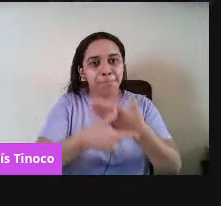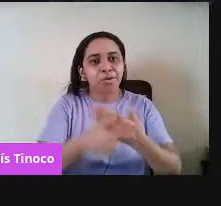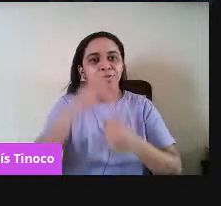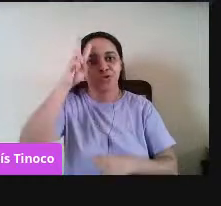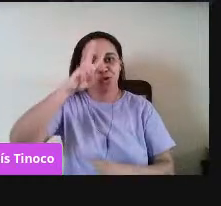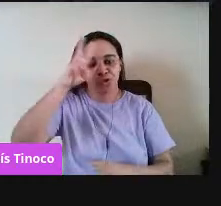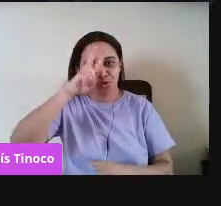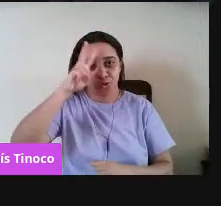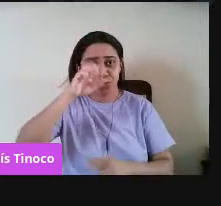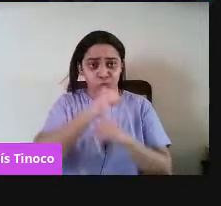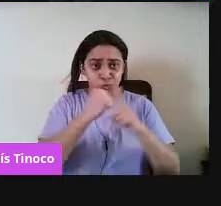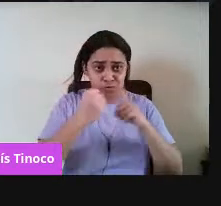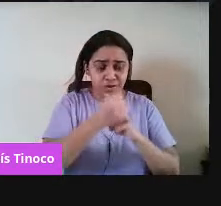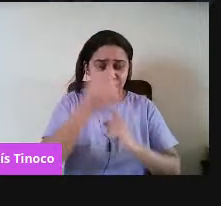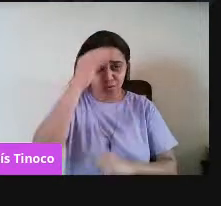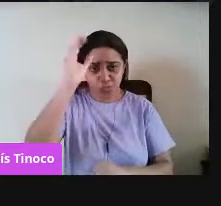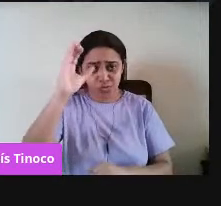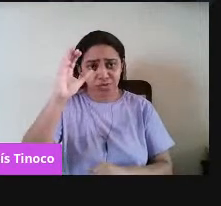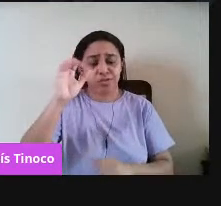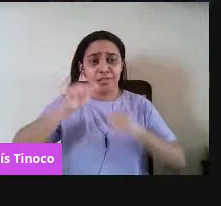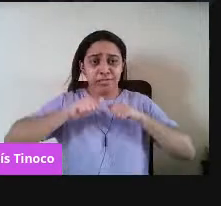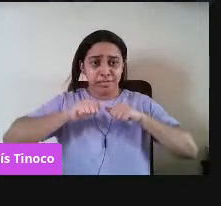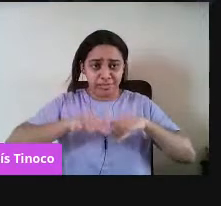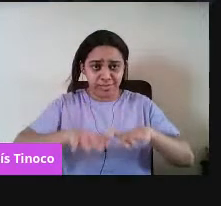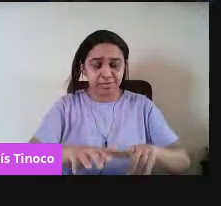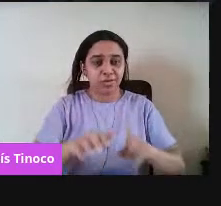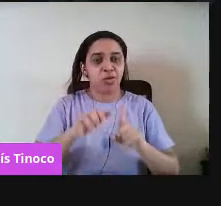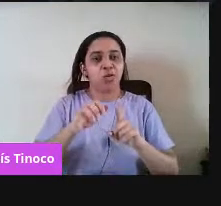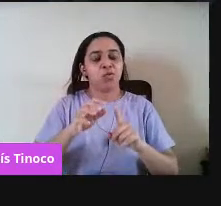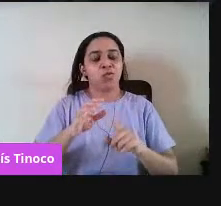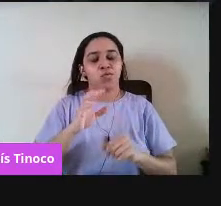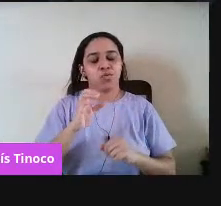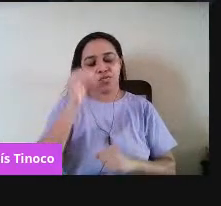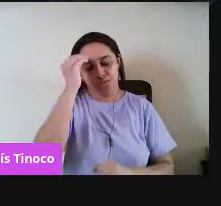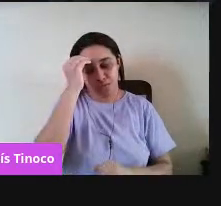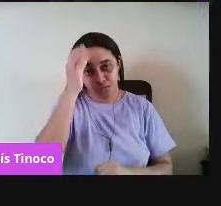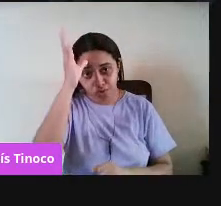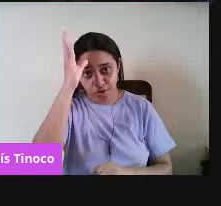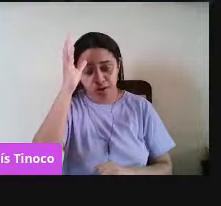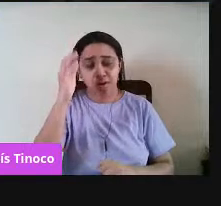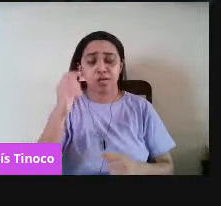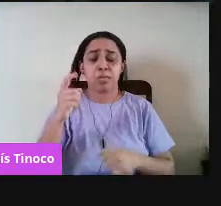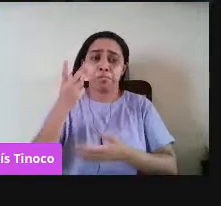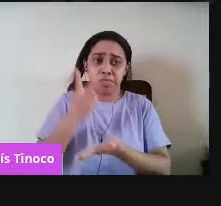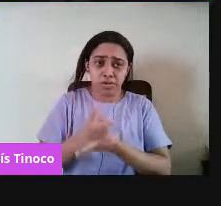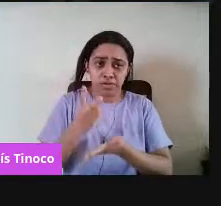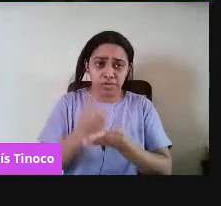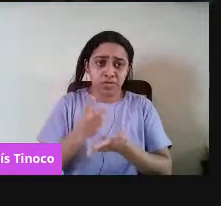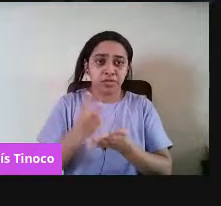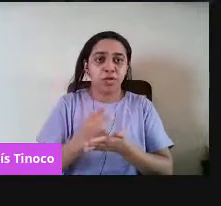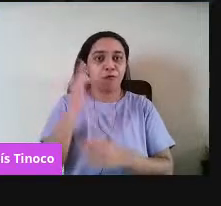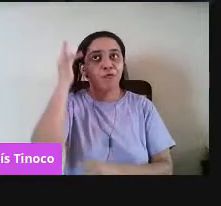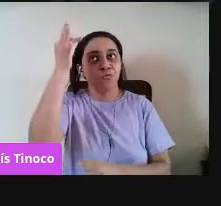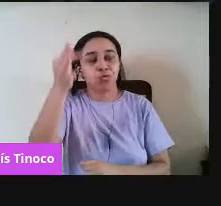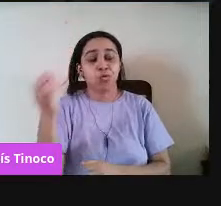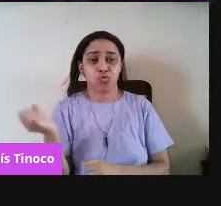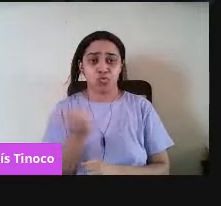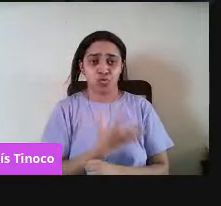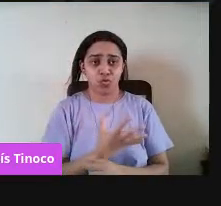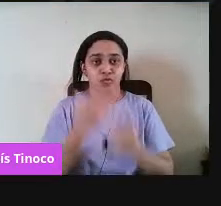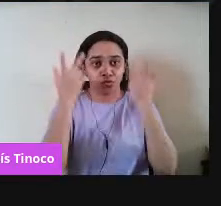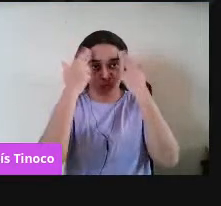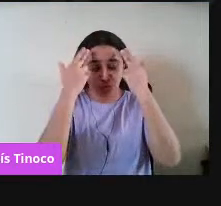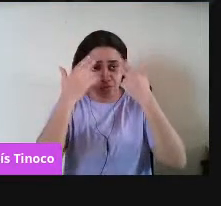disseminação do conhecimento. Ao mesmo tempo, abre-se uma janela para que o novo normal venha acompanhado de uma nova cultura